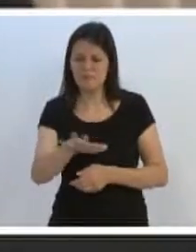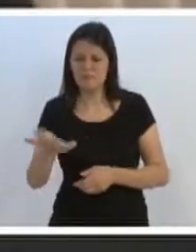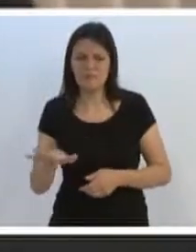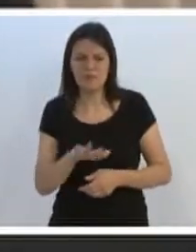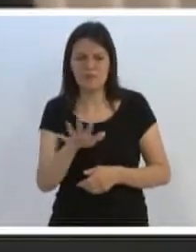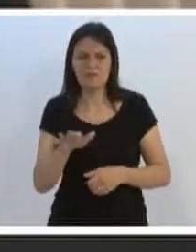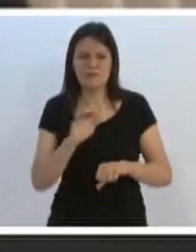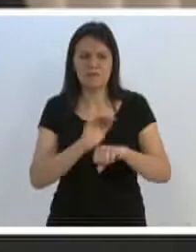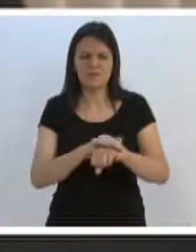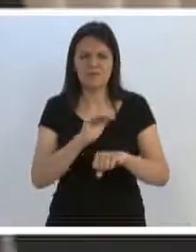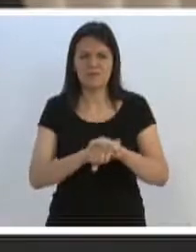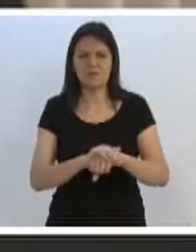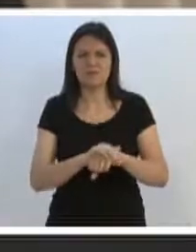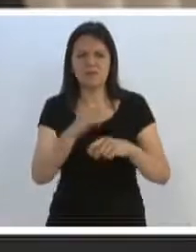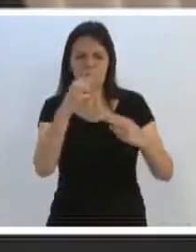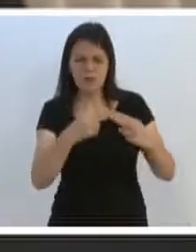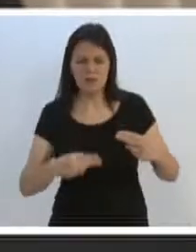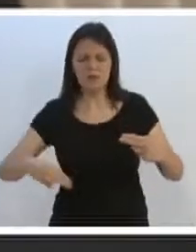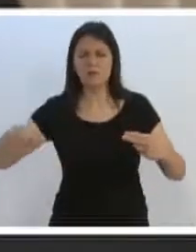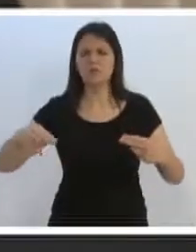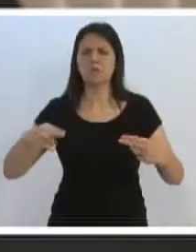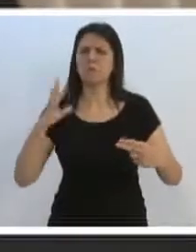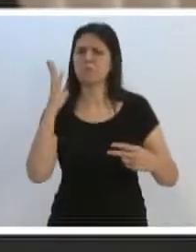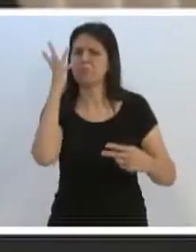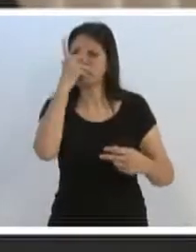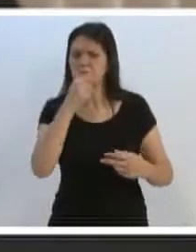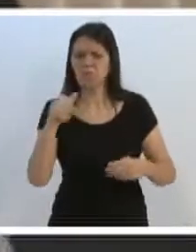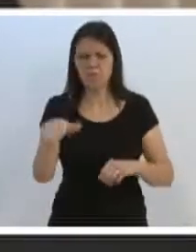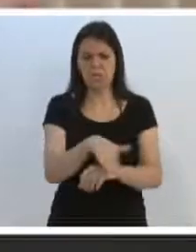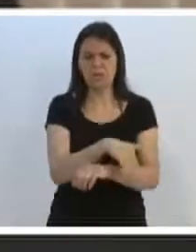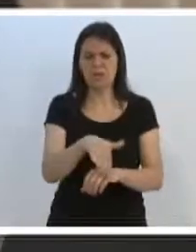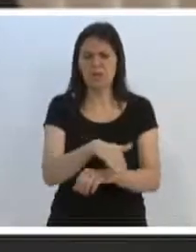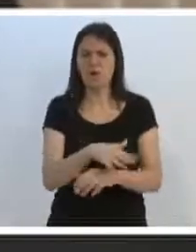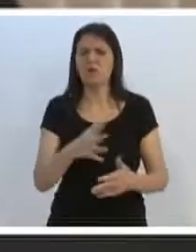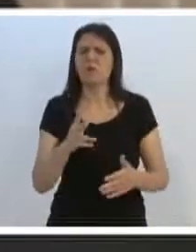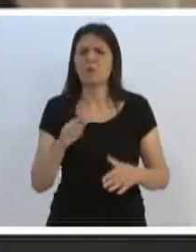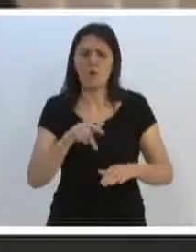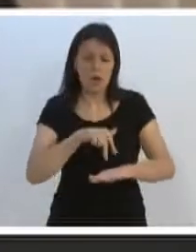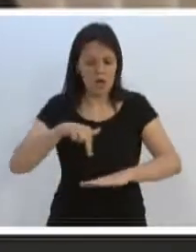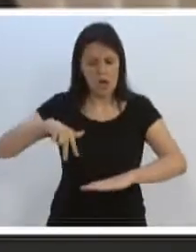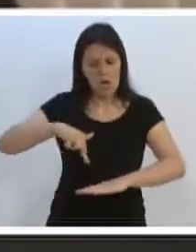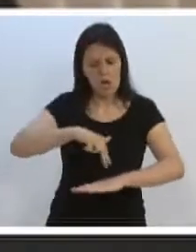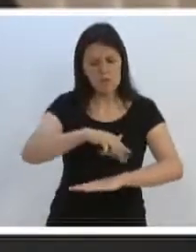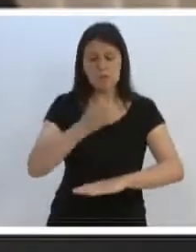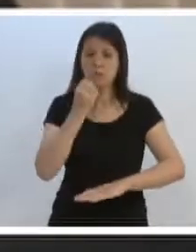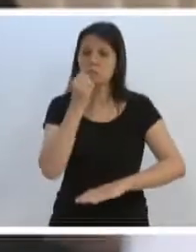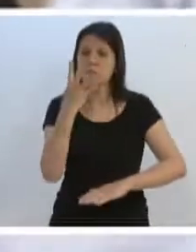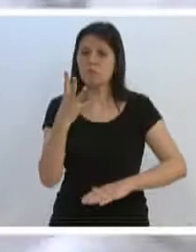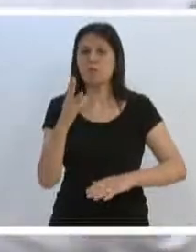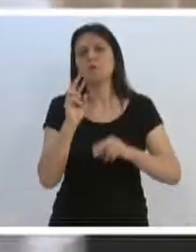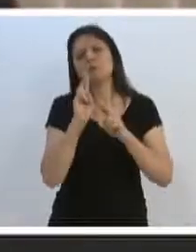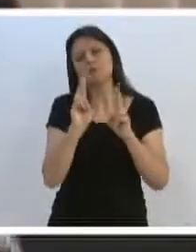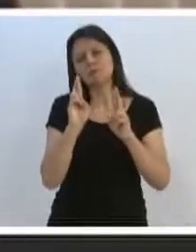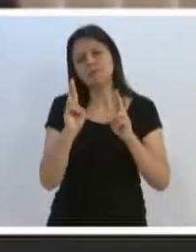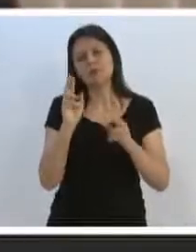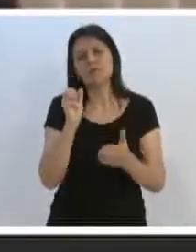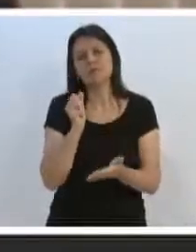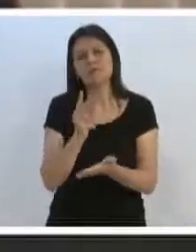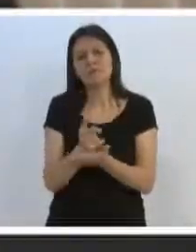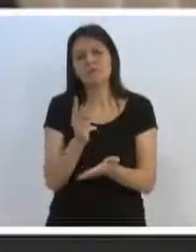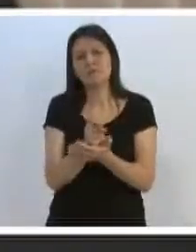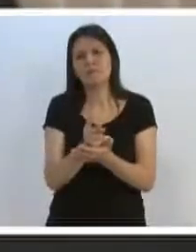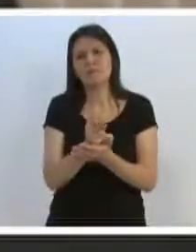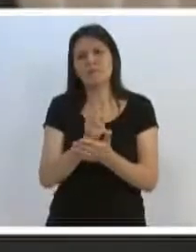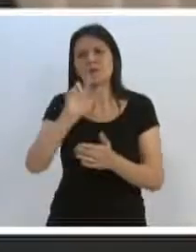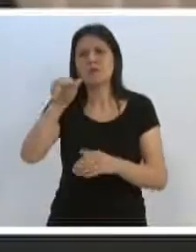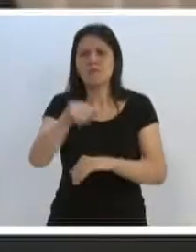feita as inaugurações ali, uma rua magnífica, com um embelezamento das calçadas. Espero aí poder contar com o senhor também agora na Teodoro